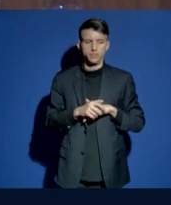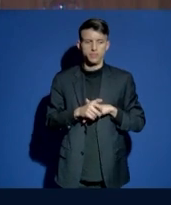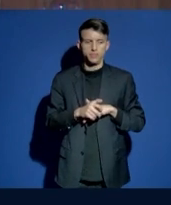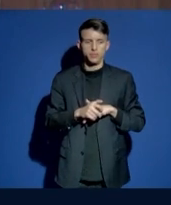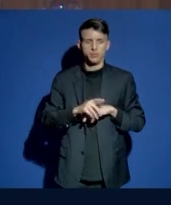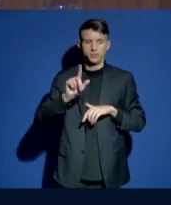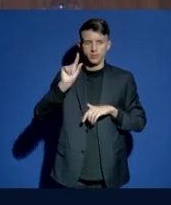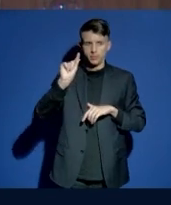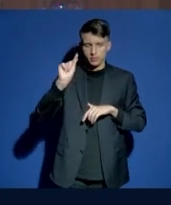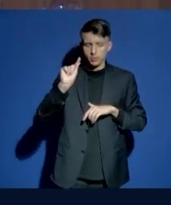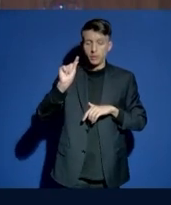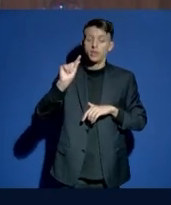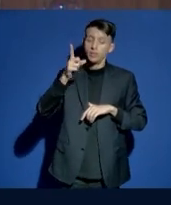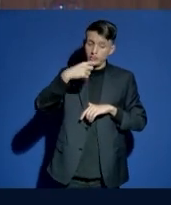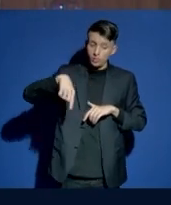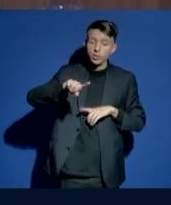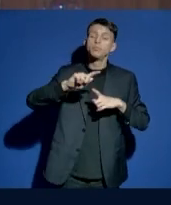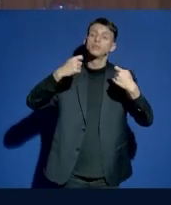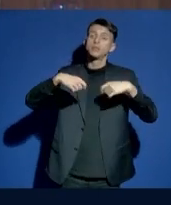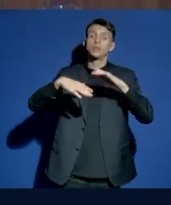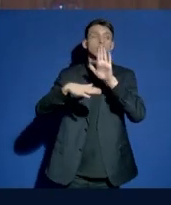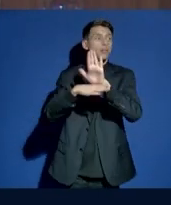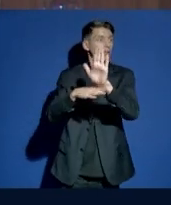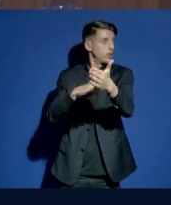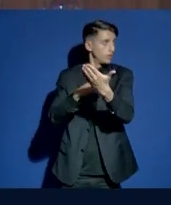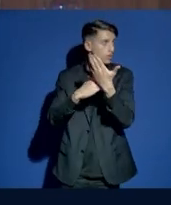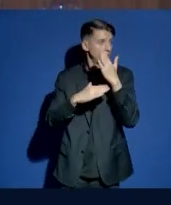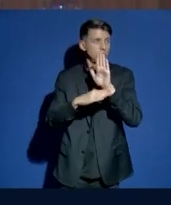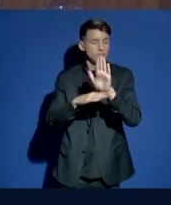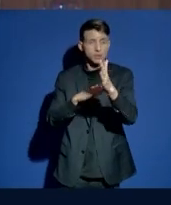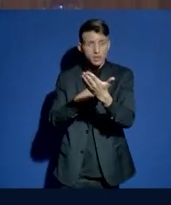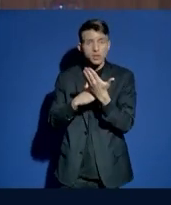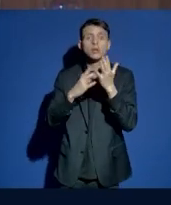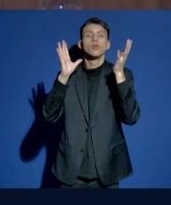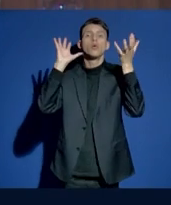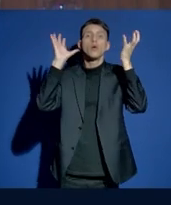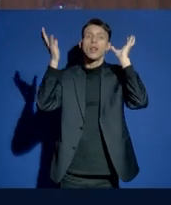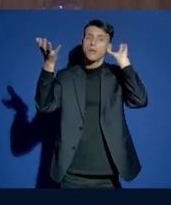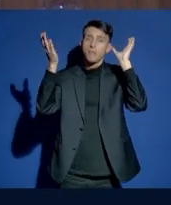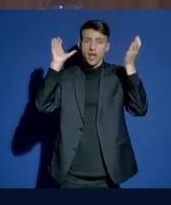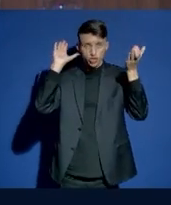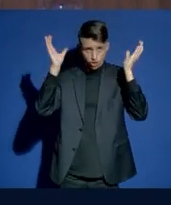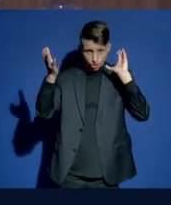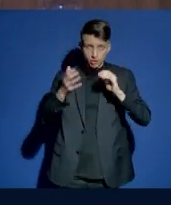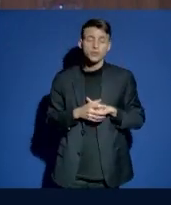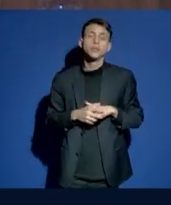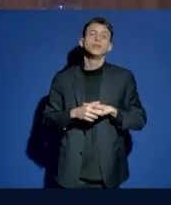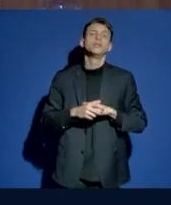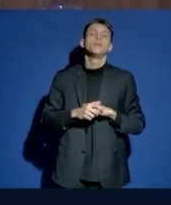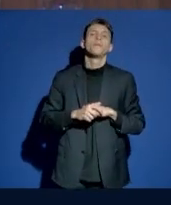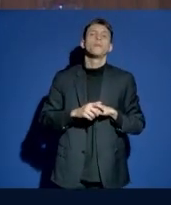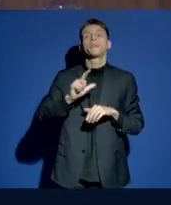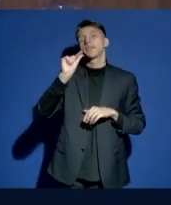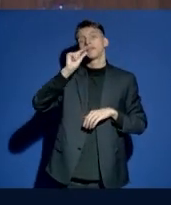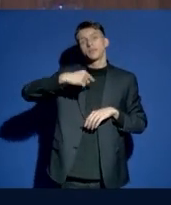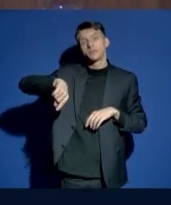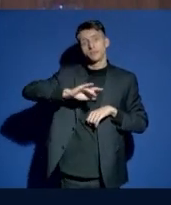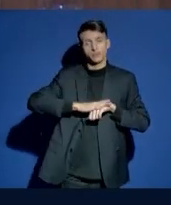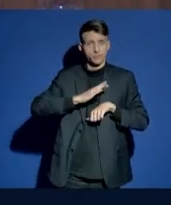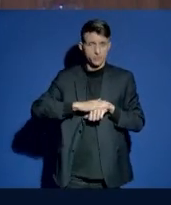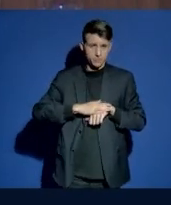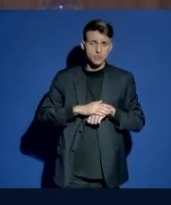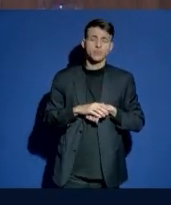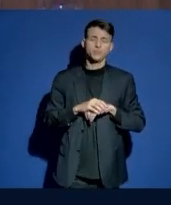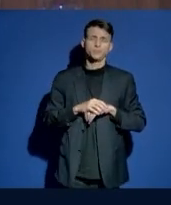alguém. A gente tem que ajudar a questão climática. Então, o que, que nós fizemos?